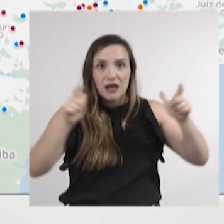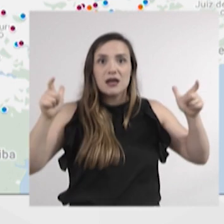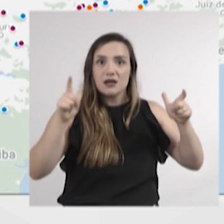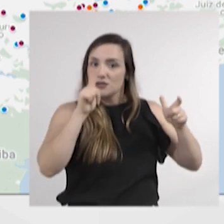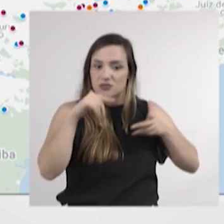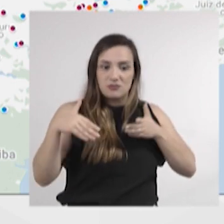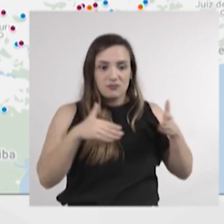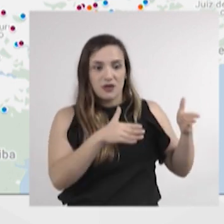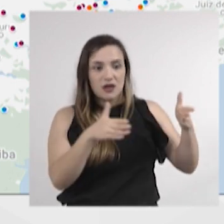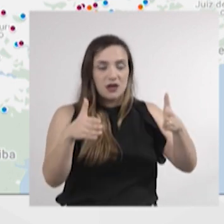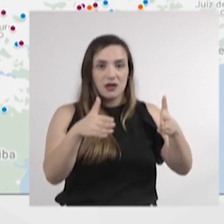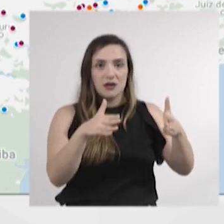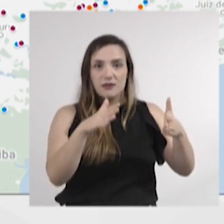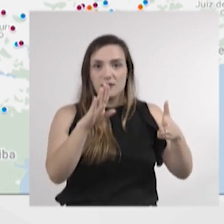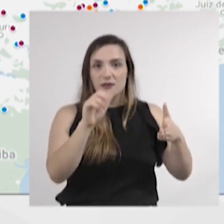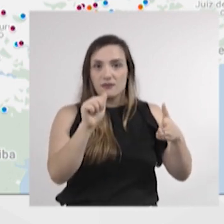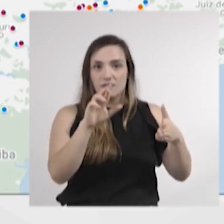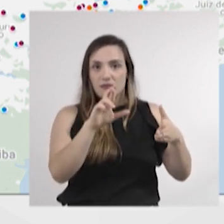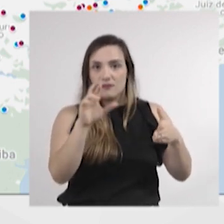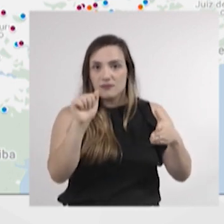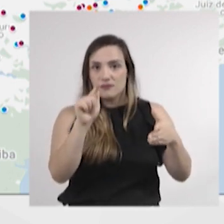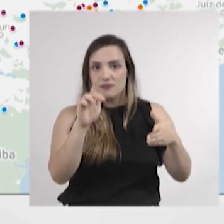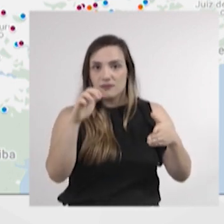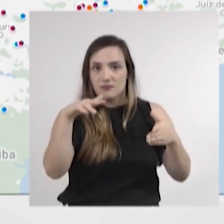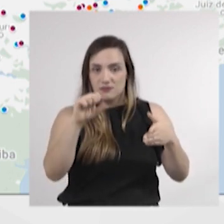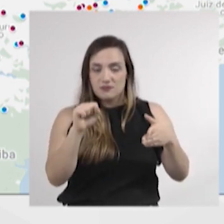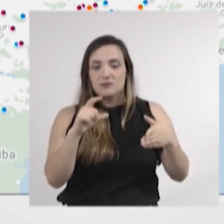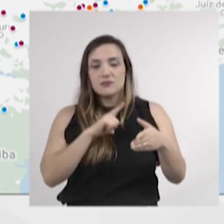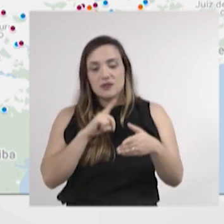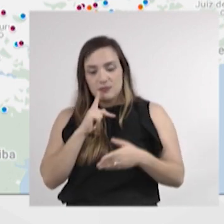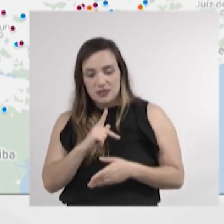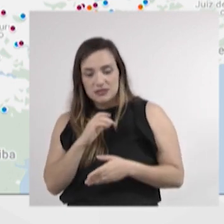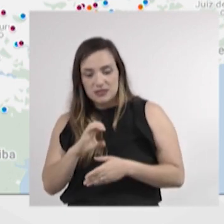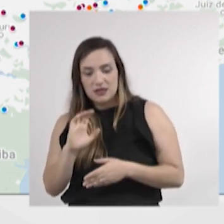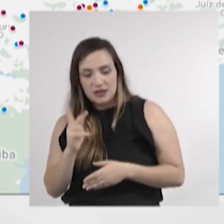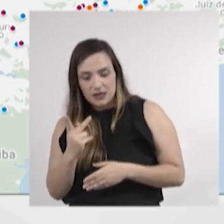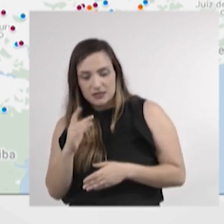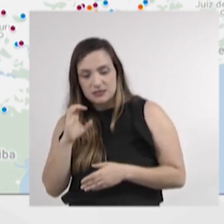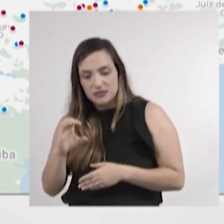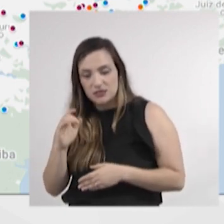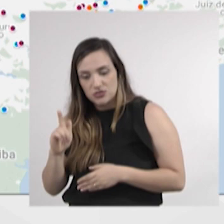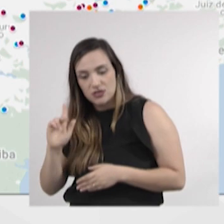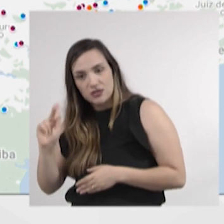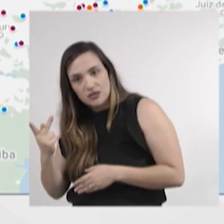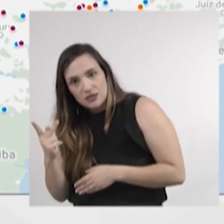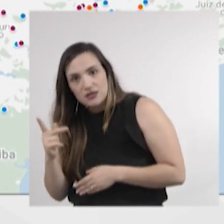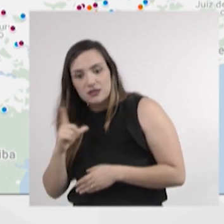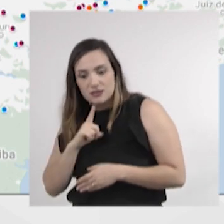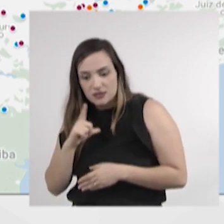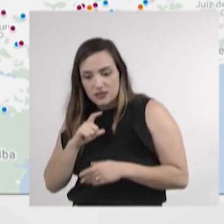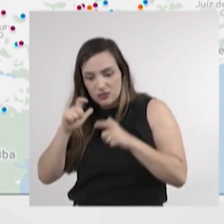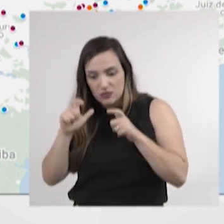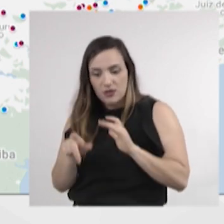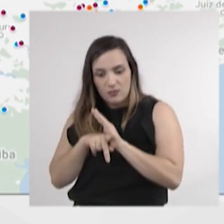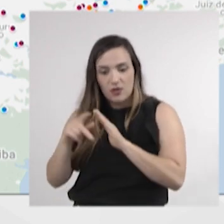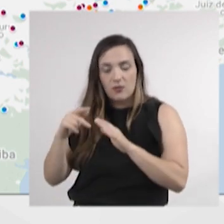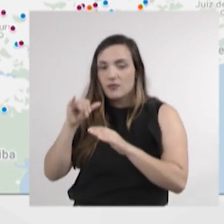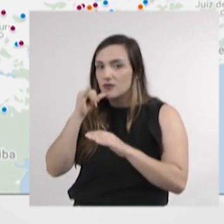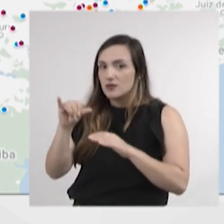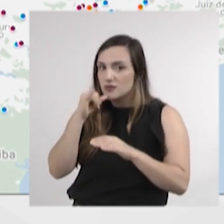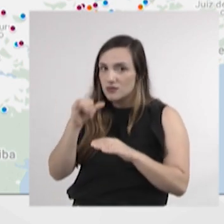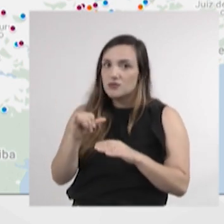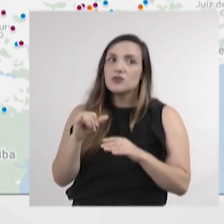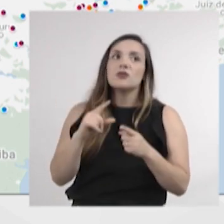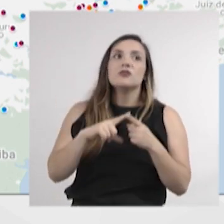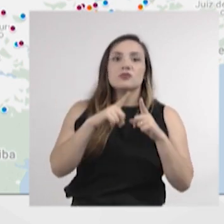30 mega instalados, nós temos PCHs, CGHs, temos as usinas de abastecimento, tem lá em Brasília, tem lá em São